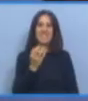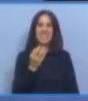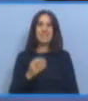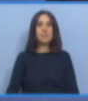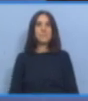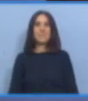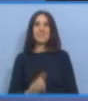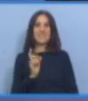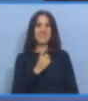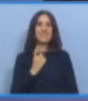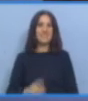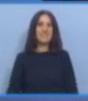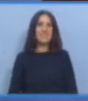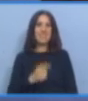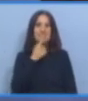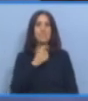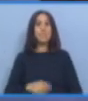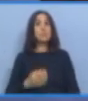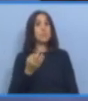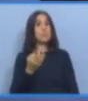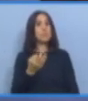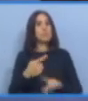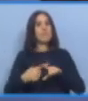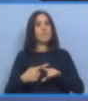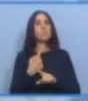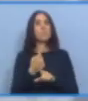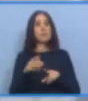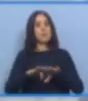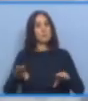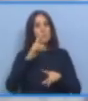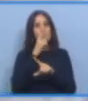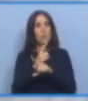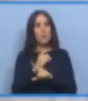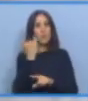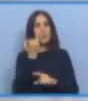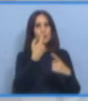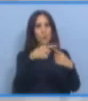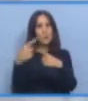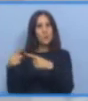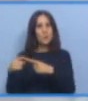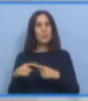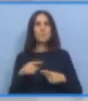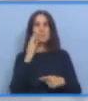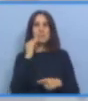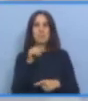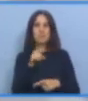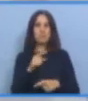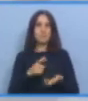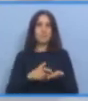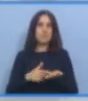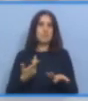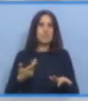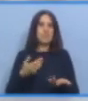que ser com todos, não é? Sim, é muito interessante porque junta à mesma mesa diferentes organizações e acho que é isso também que precisamos,